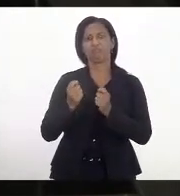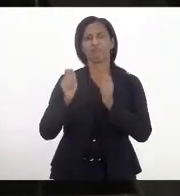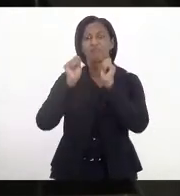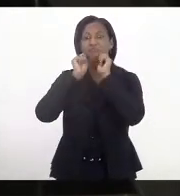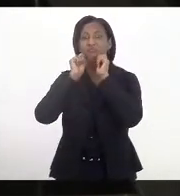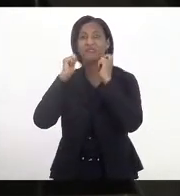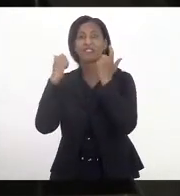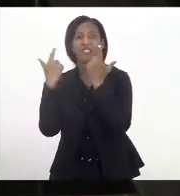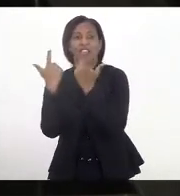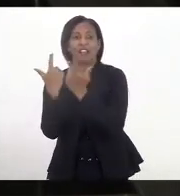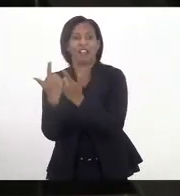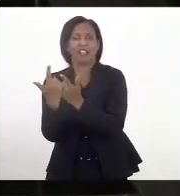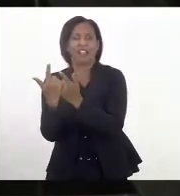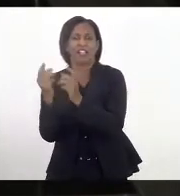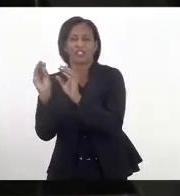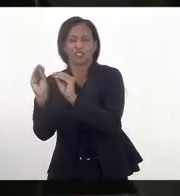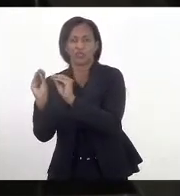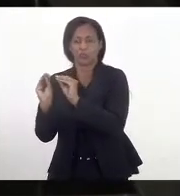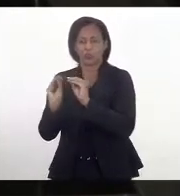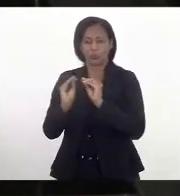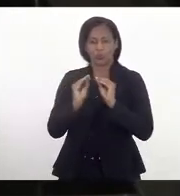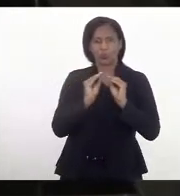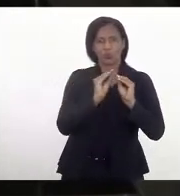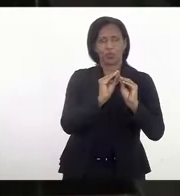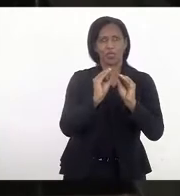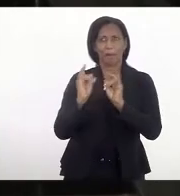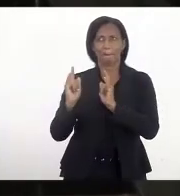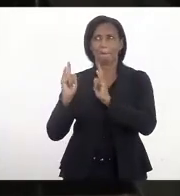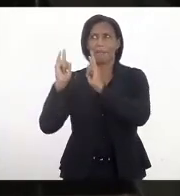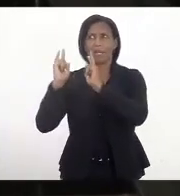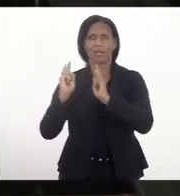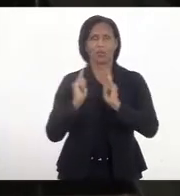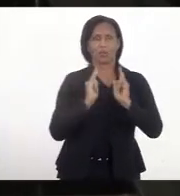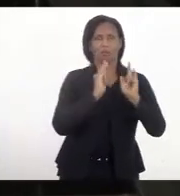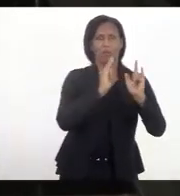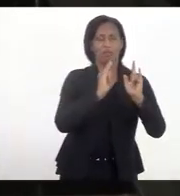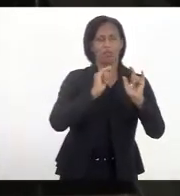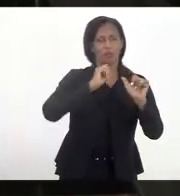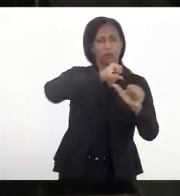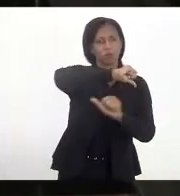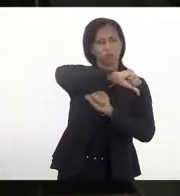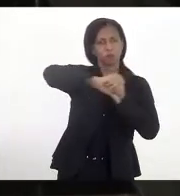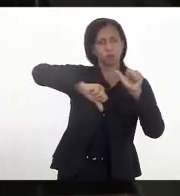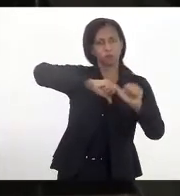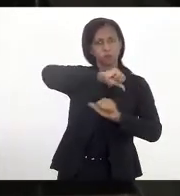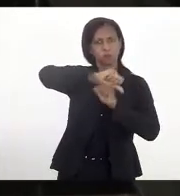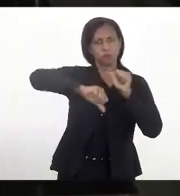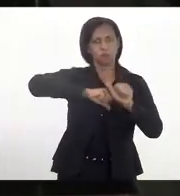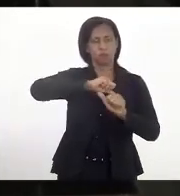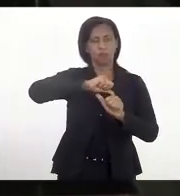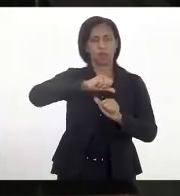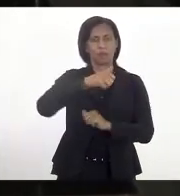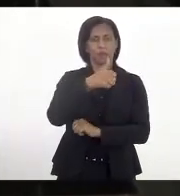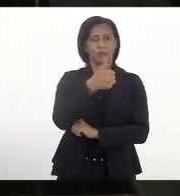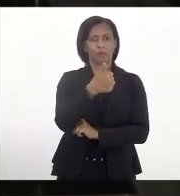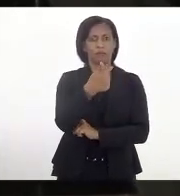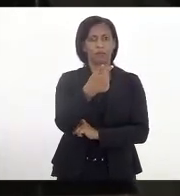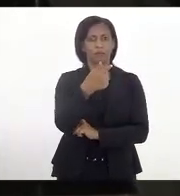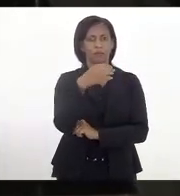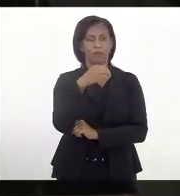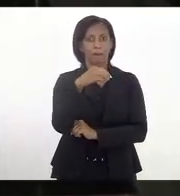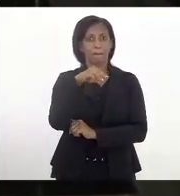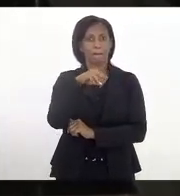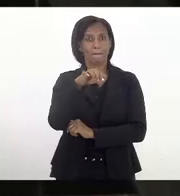para um prédio de 31 andares reformado por 170 milhões eu